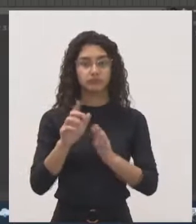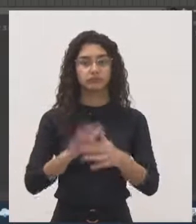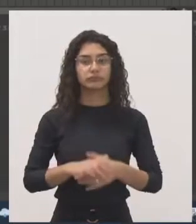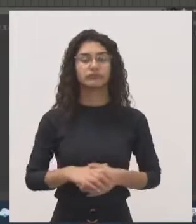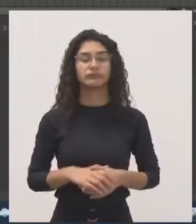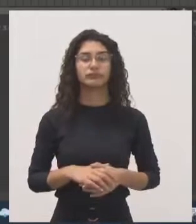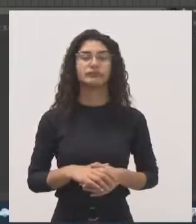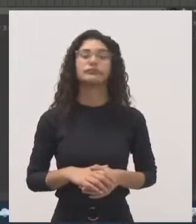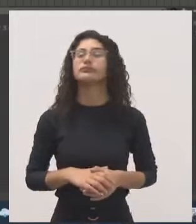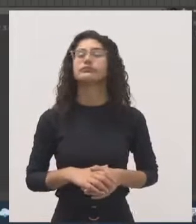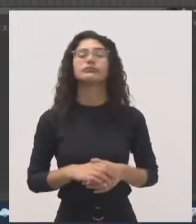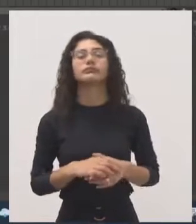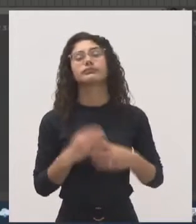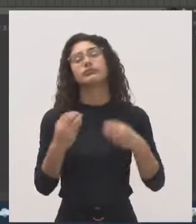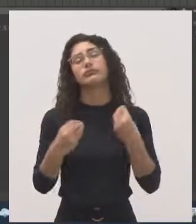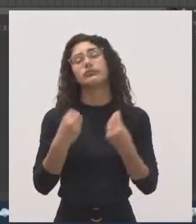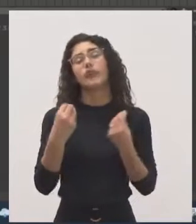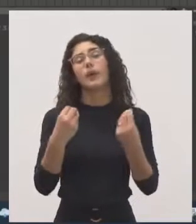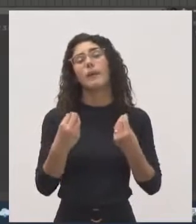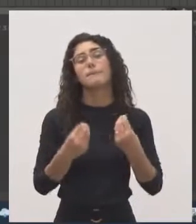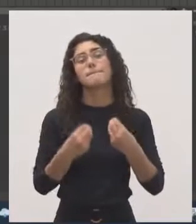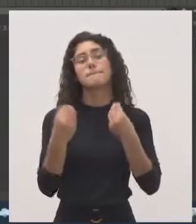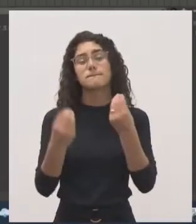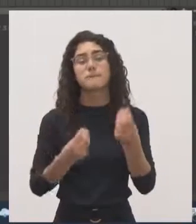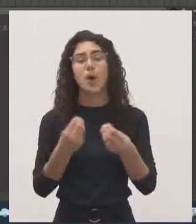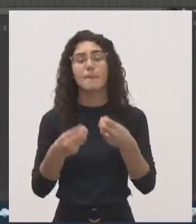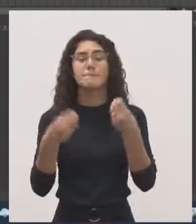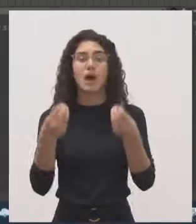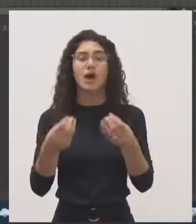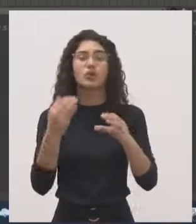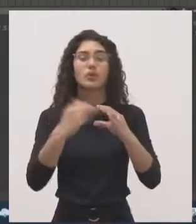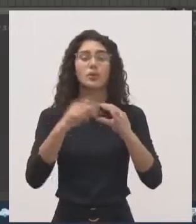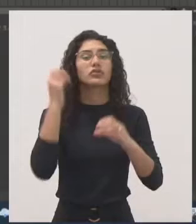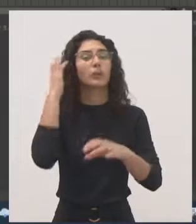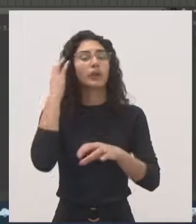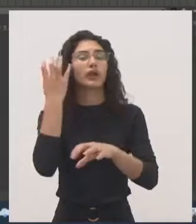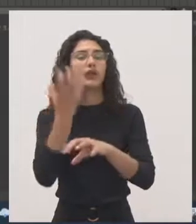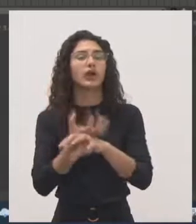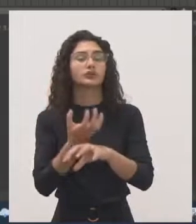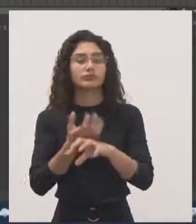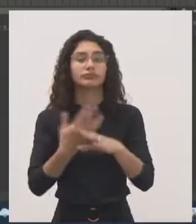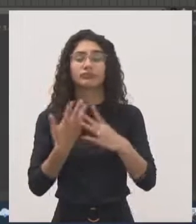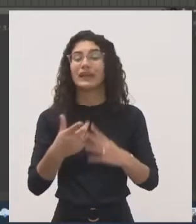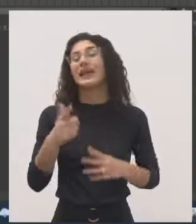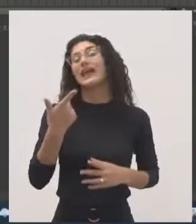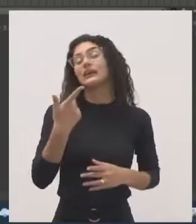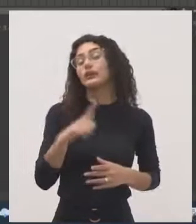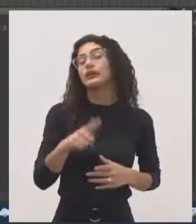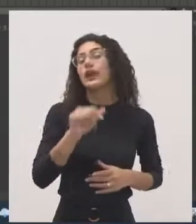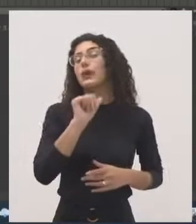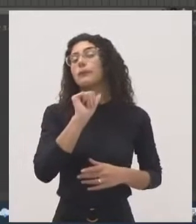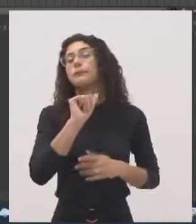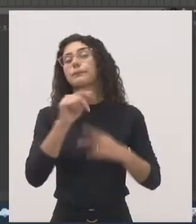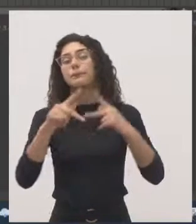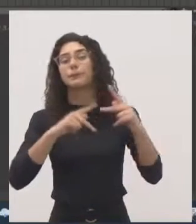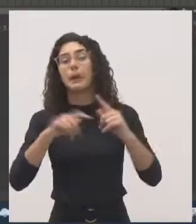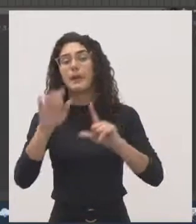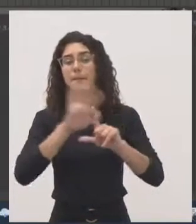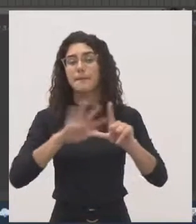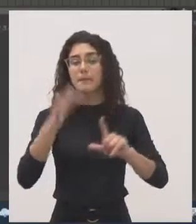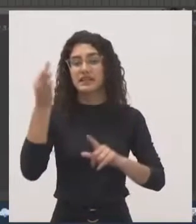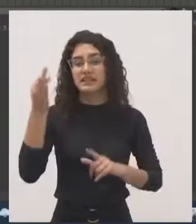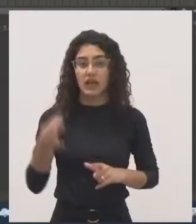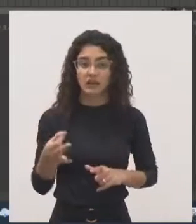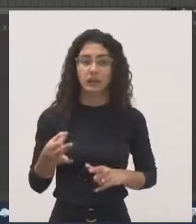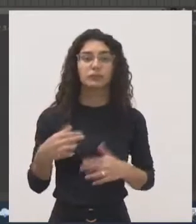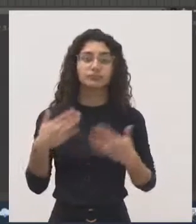por onde ela pode compartilhar o podcast? Professora, você compartilha... Na verdade, não tem uma plataforma específica, né? Você, como o Giovanni